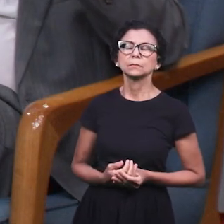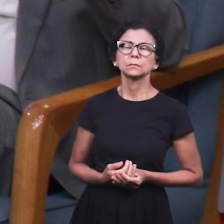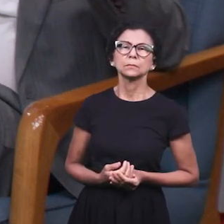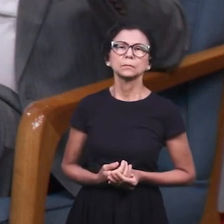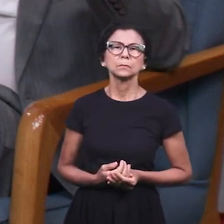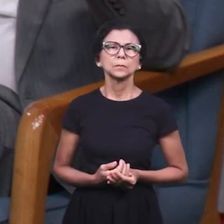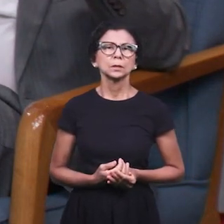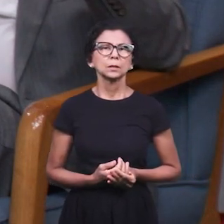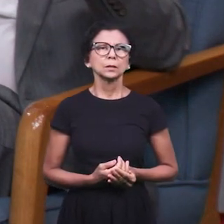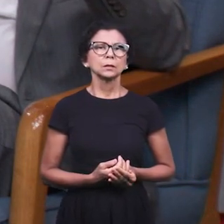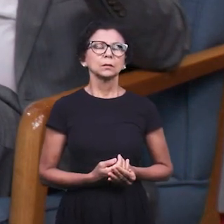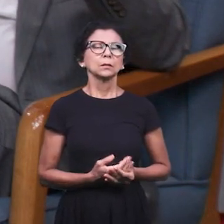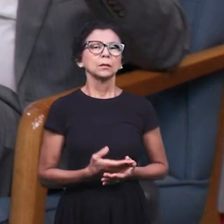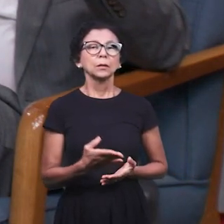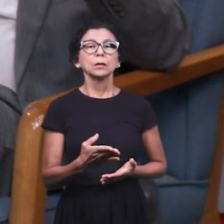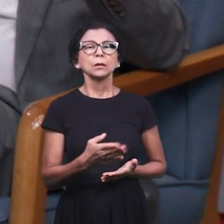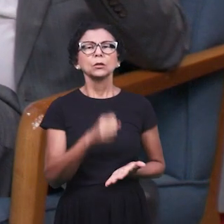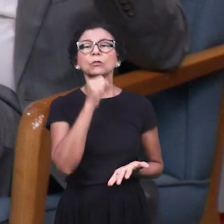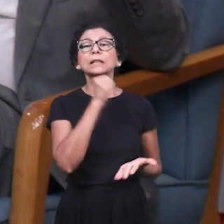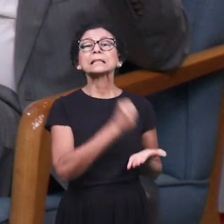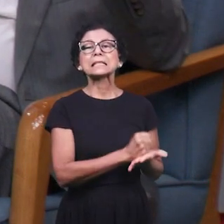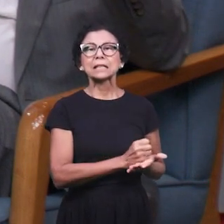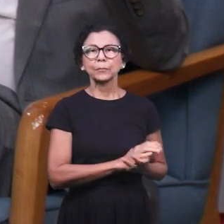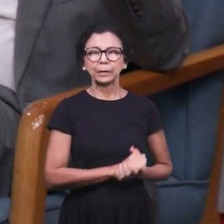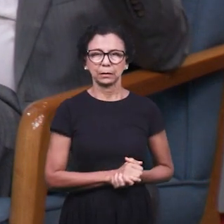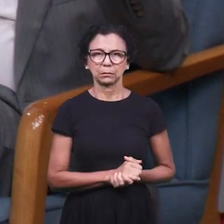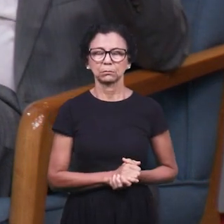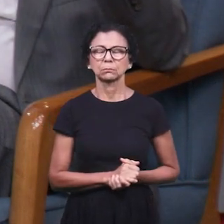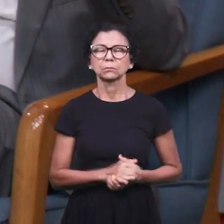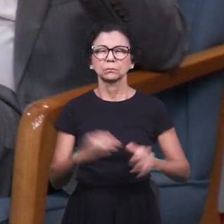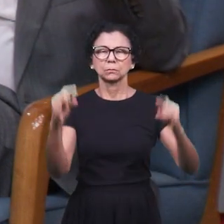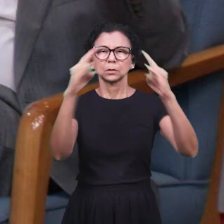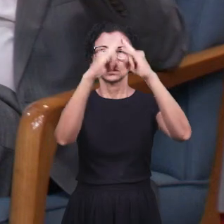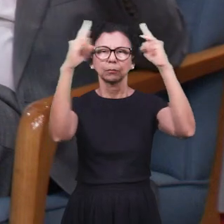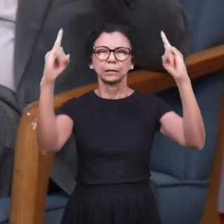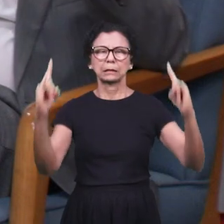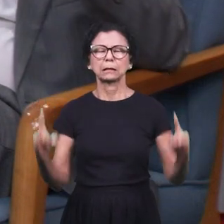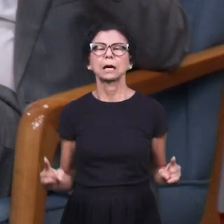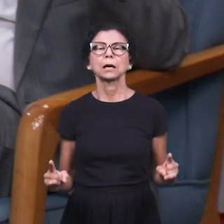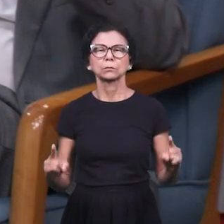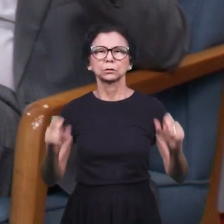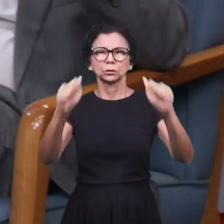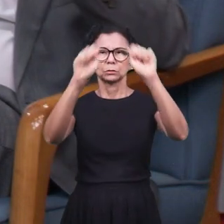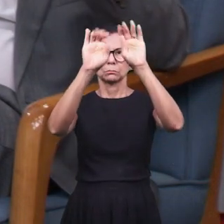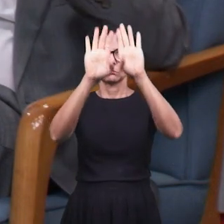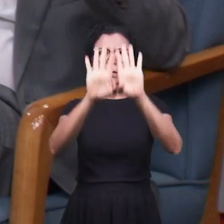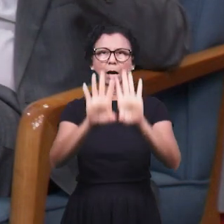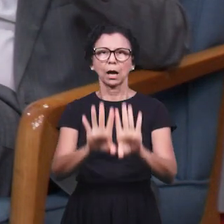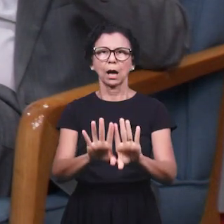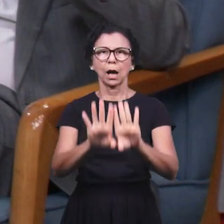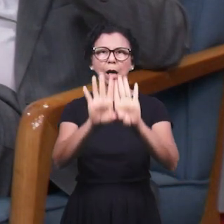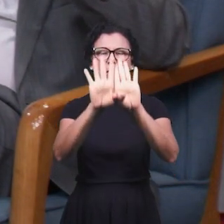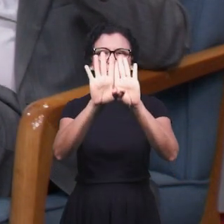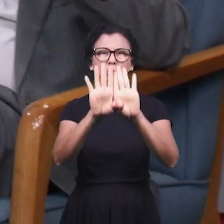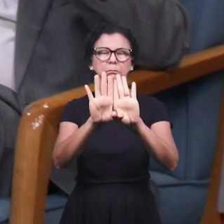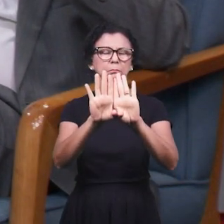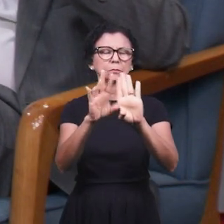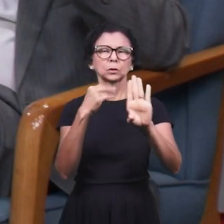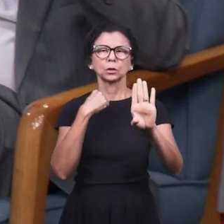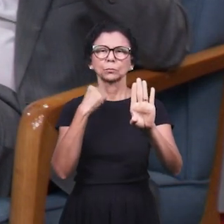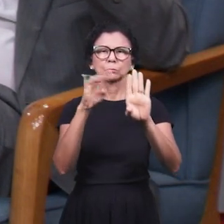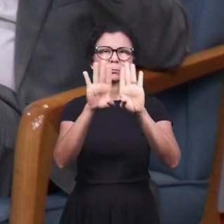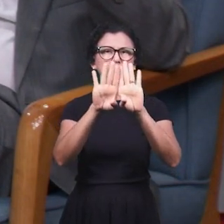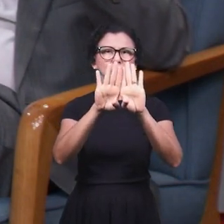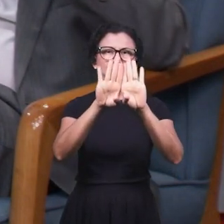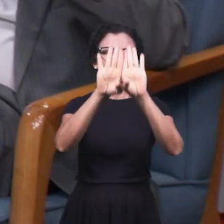O que isso aconteceu? No Velho Testamento havia uma cortina que separava e ninguém podia abrir aquela